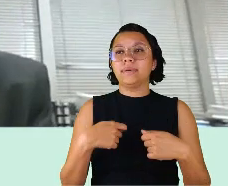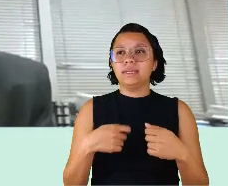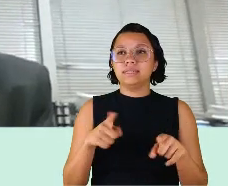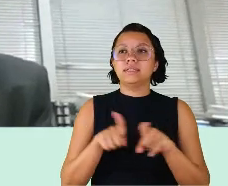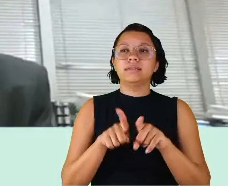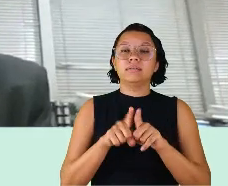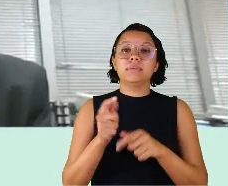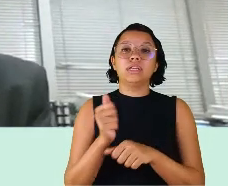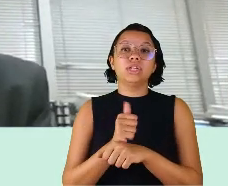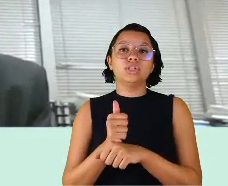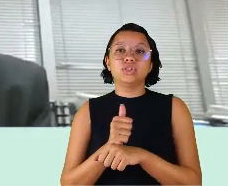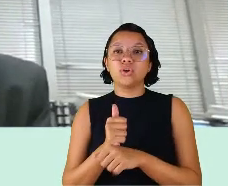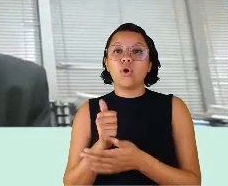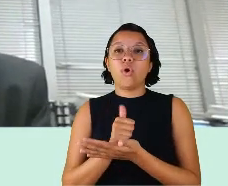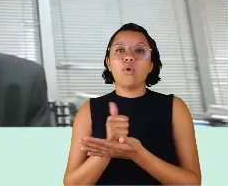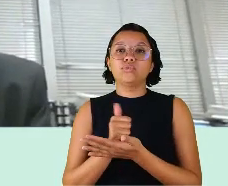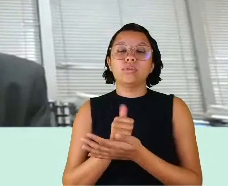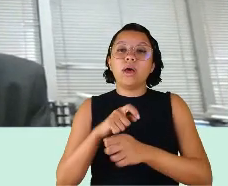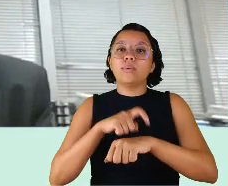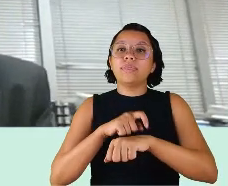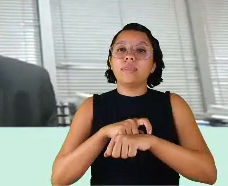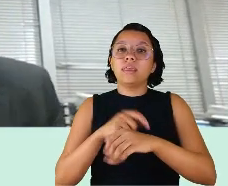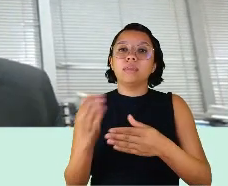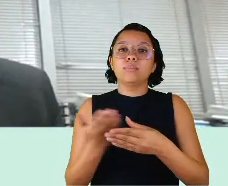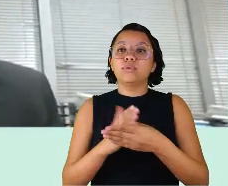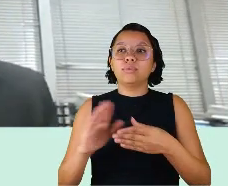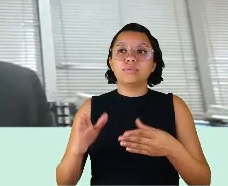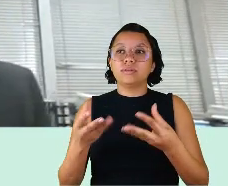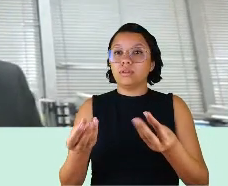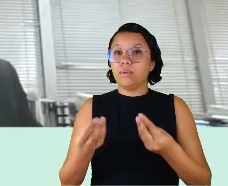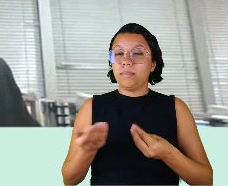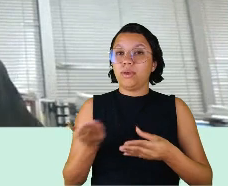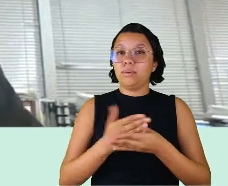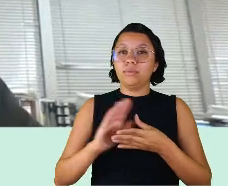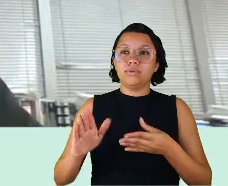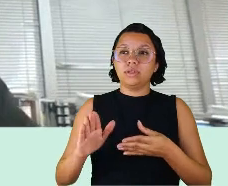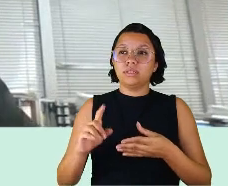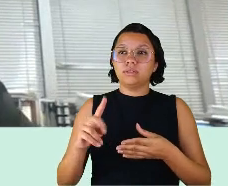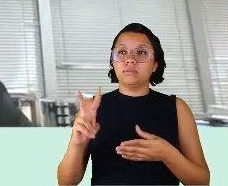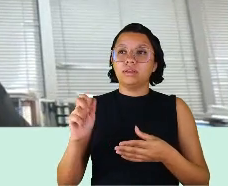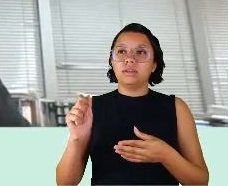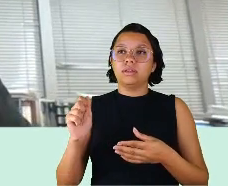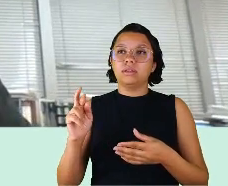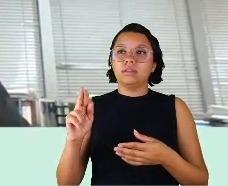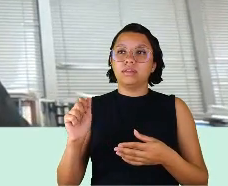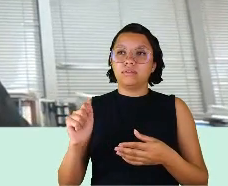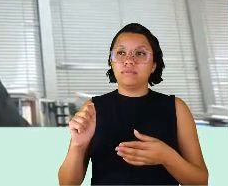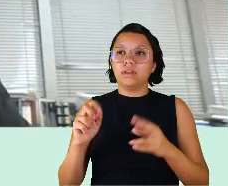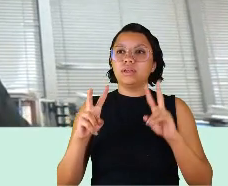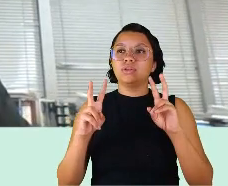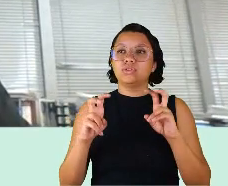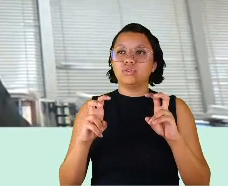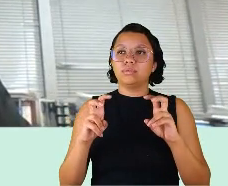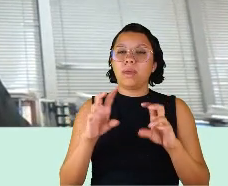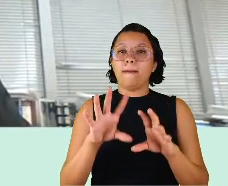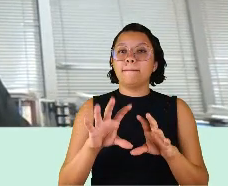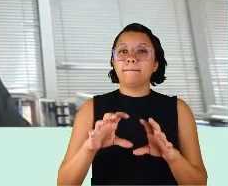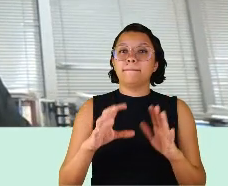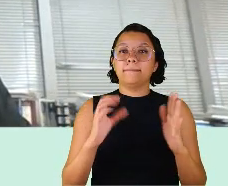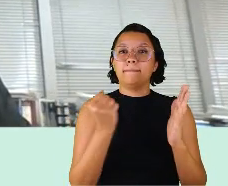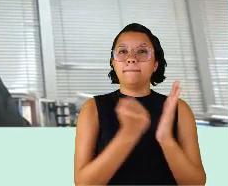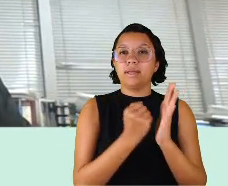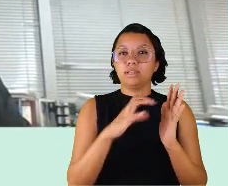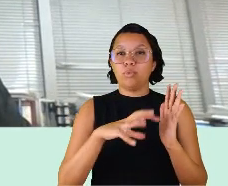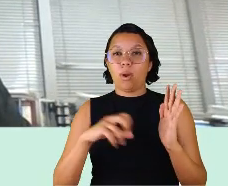gerir, por exemplo, o tempo do processo. Eu pego os processos lá na minha vara de bens apreendidos, né? A doutora Marisa